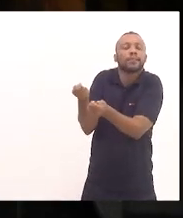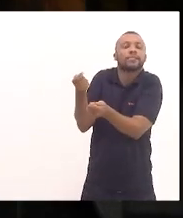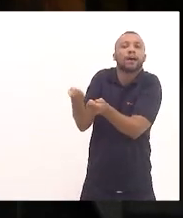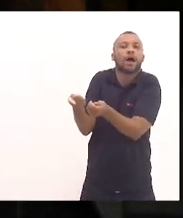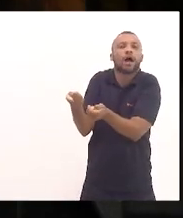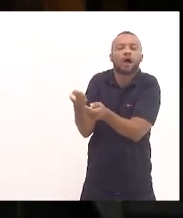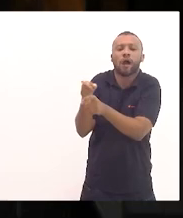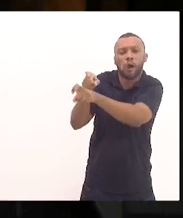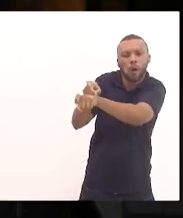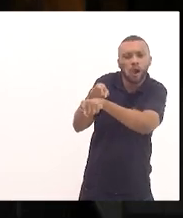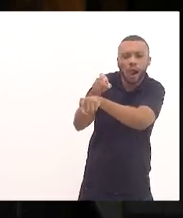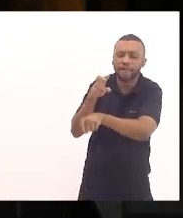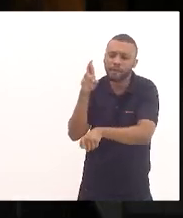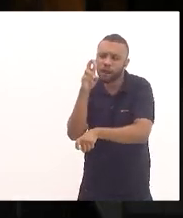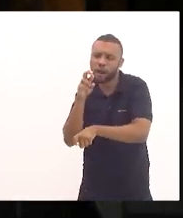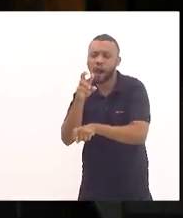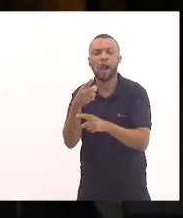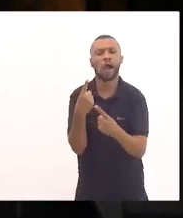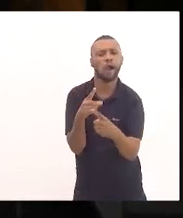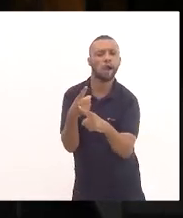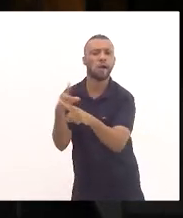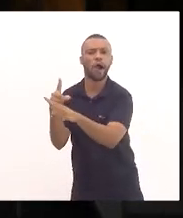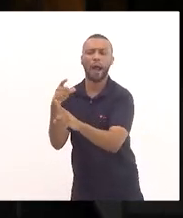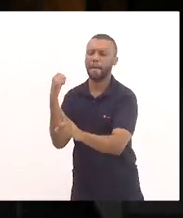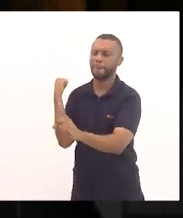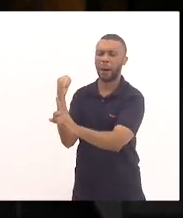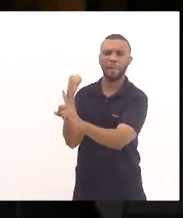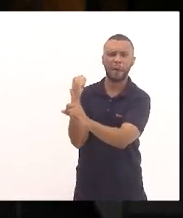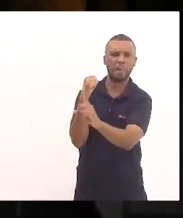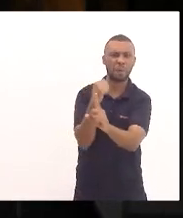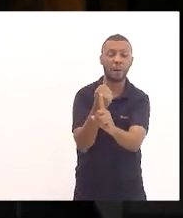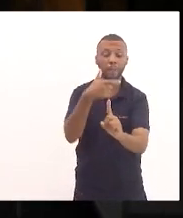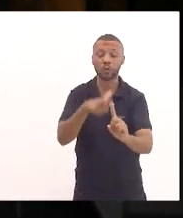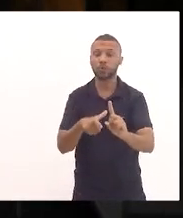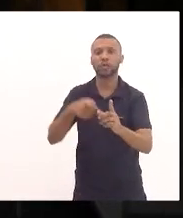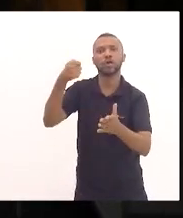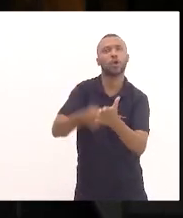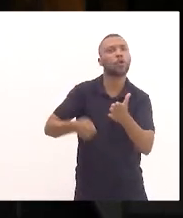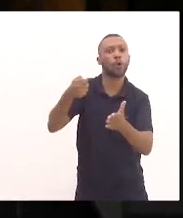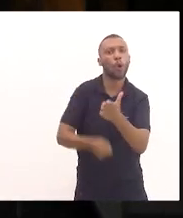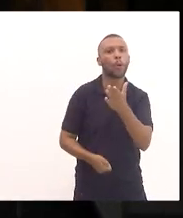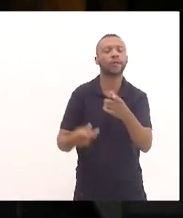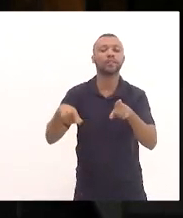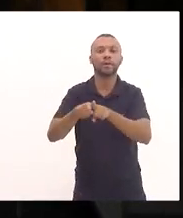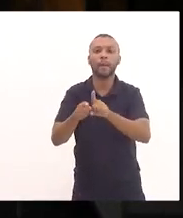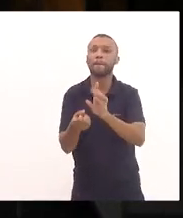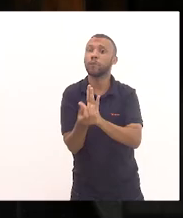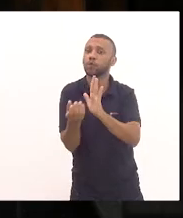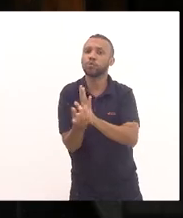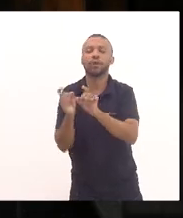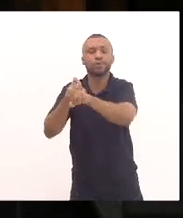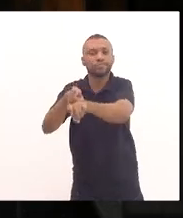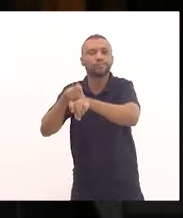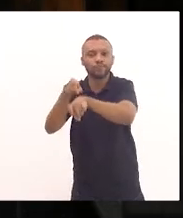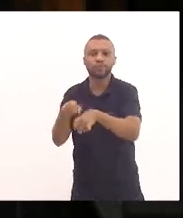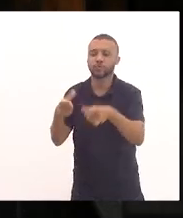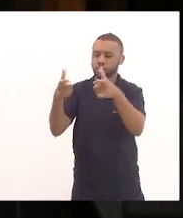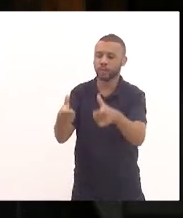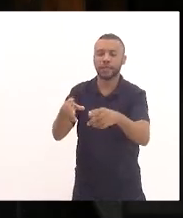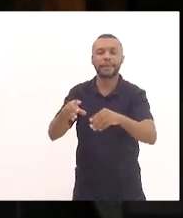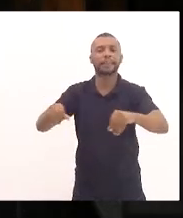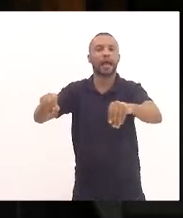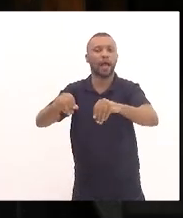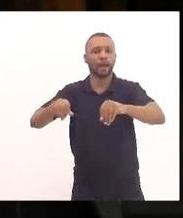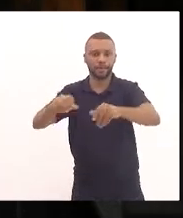ficam fustigando, provocando e assassinando ativistas e produtores e produtoras agrícolas dos nossos assentamentos. Por